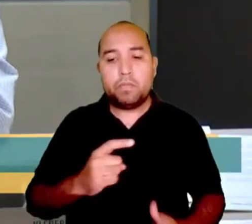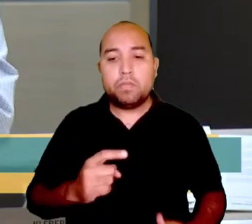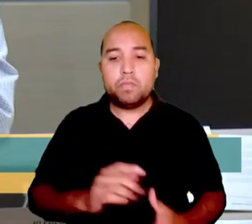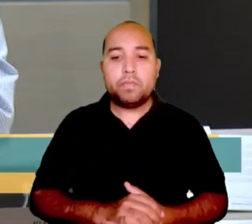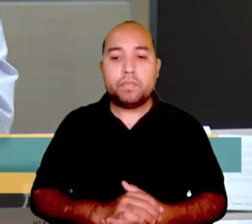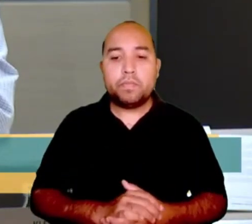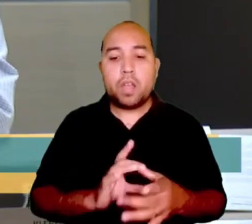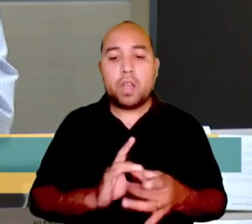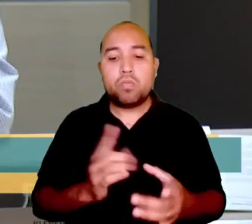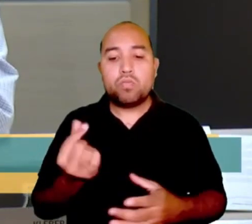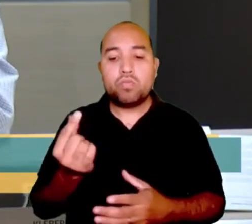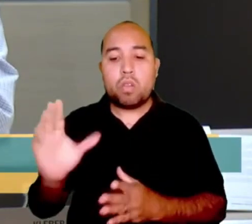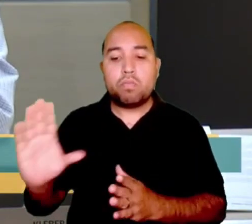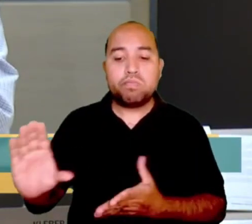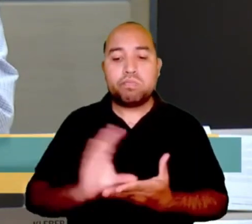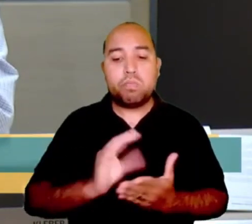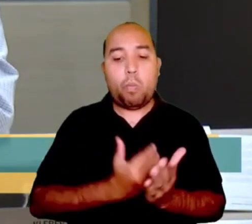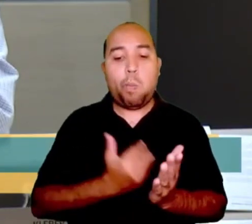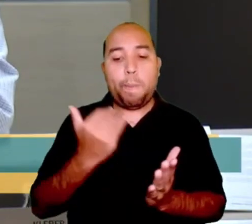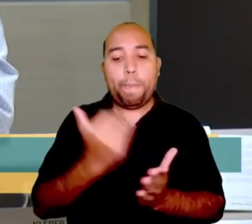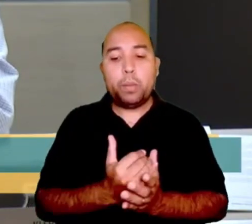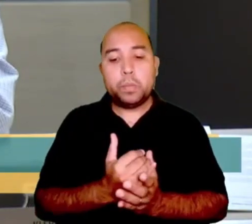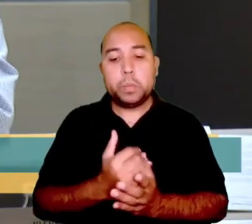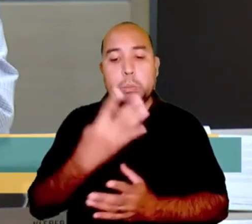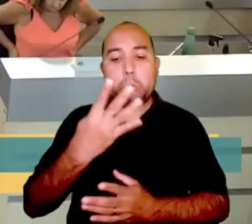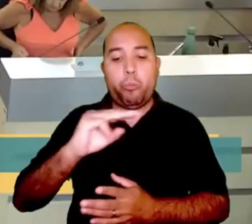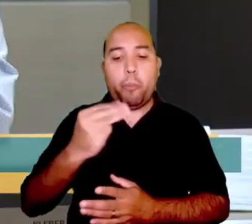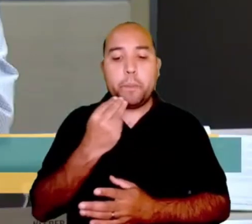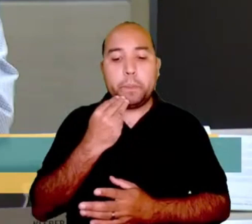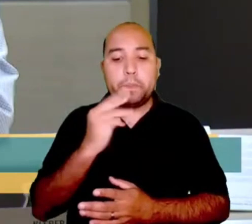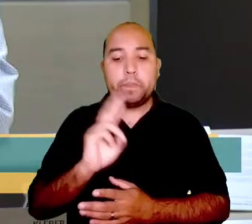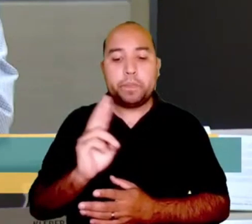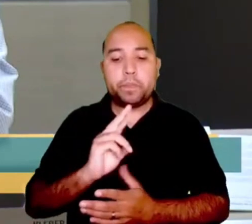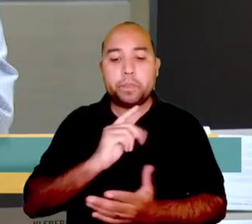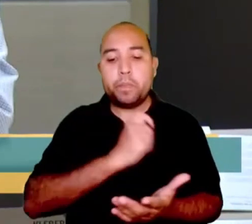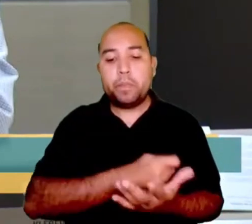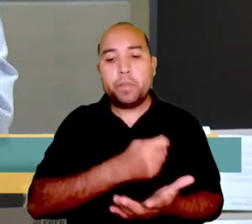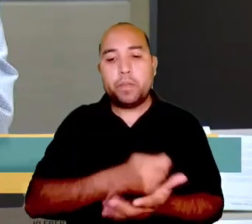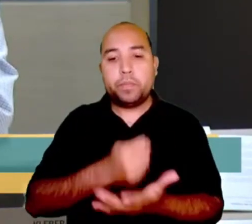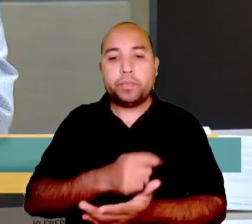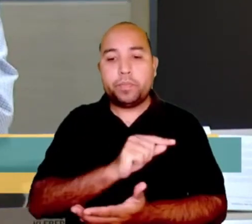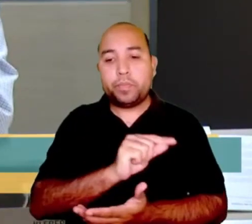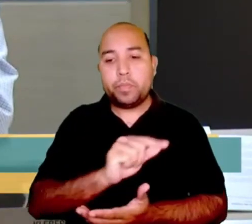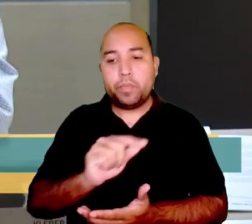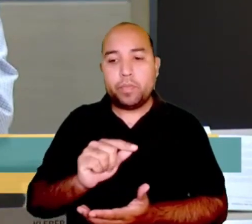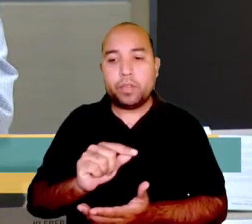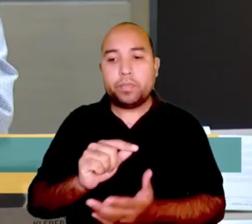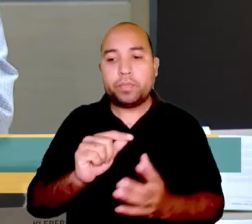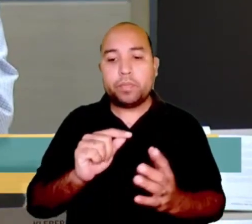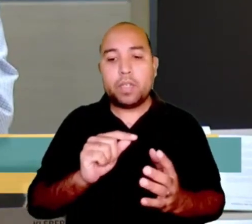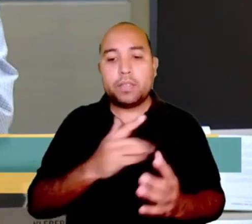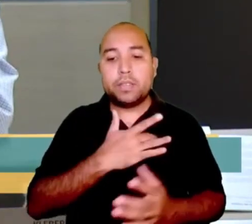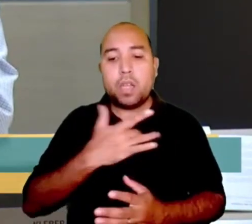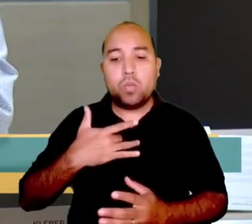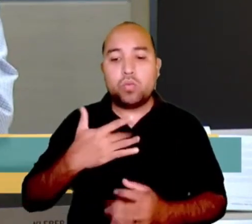Abertura de créditos suplementares a dotações orçamentárias no valor de R$4 milhões. Pagamento das demandas ocasionadas da atenção primária à saúde,